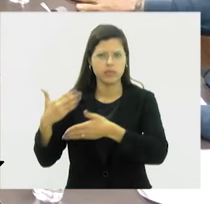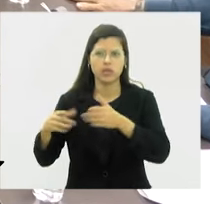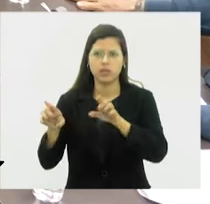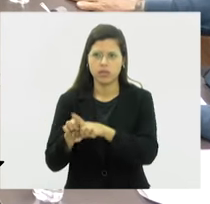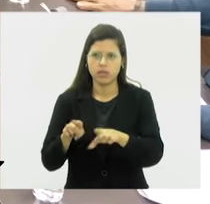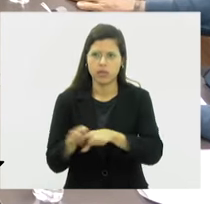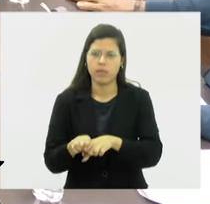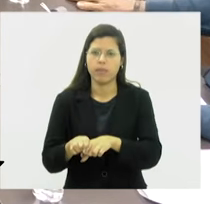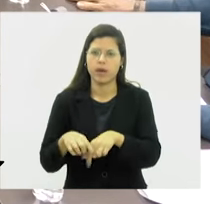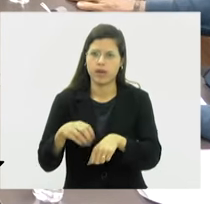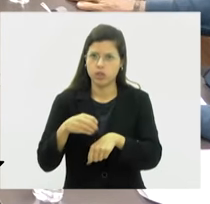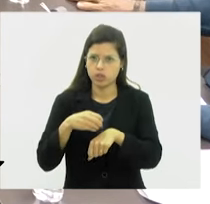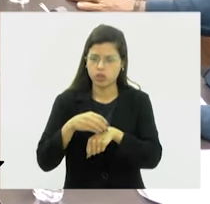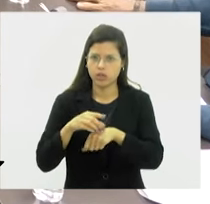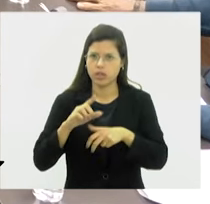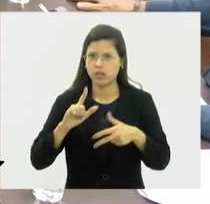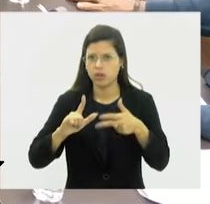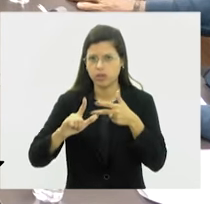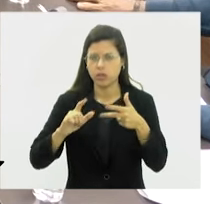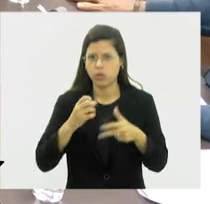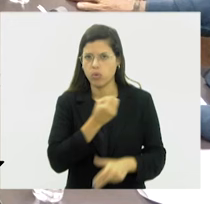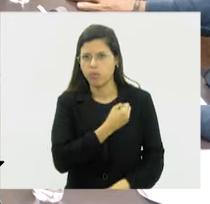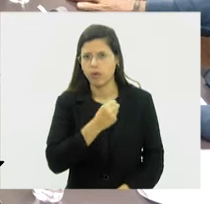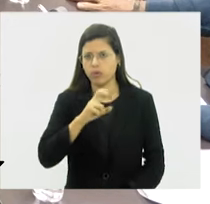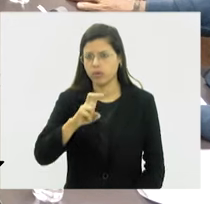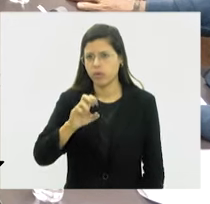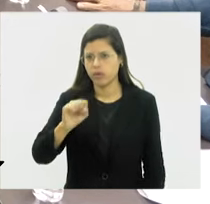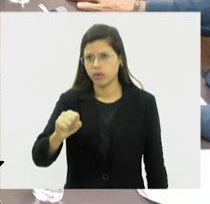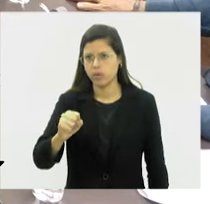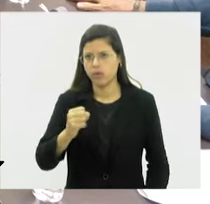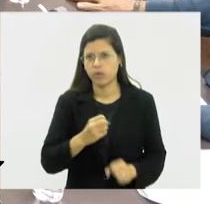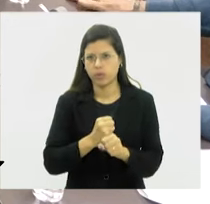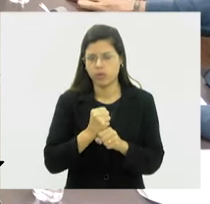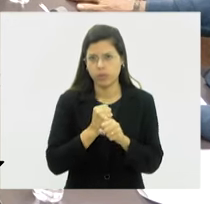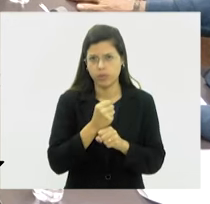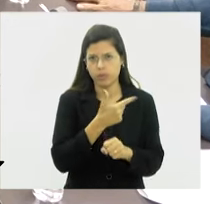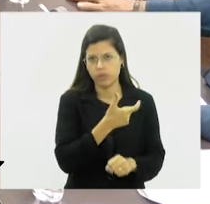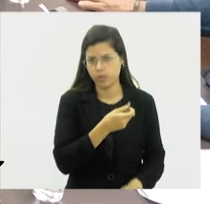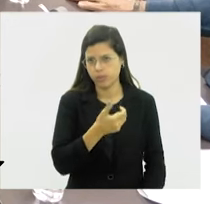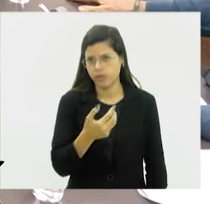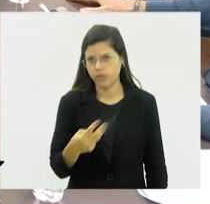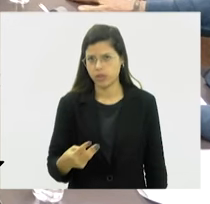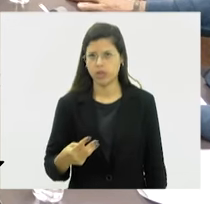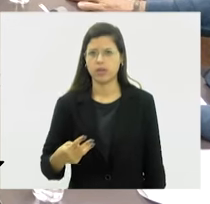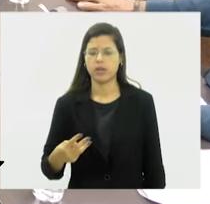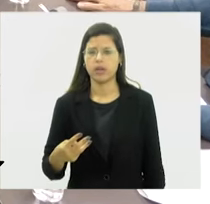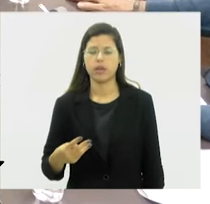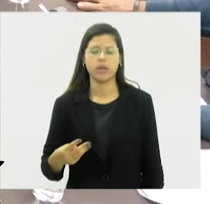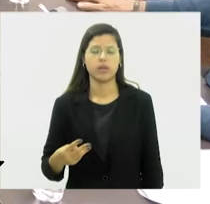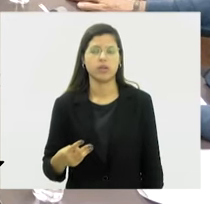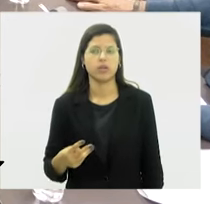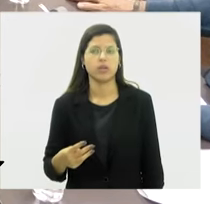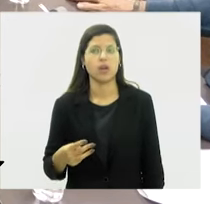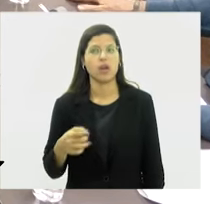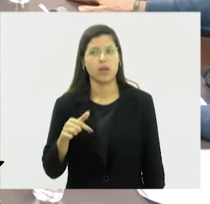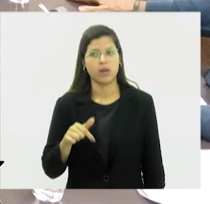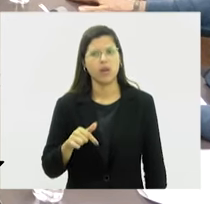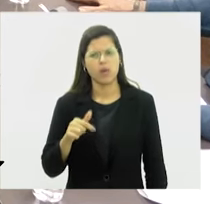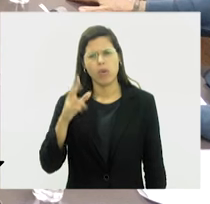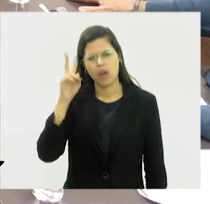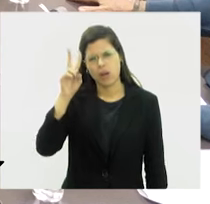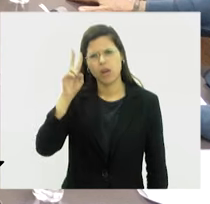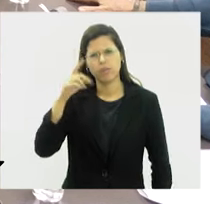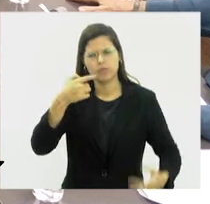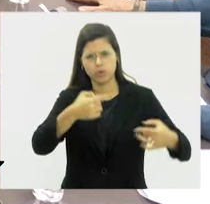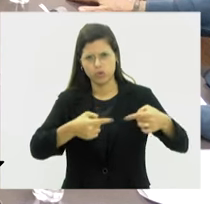indicação legislativa número 58 de 2023, que foi capitaneado, me lembro,